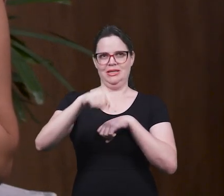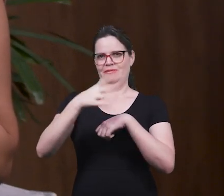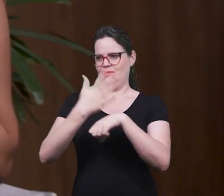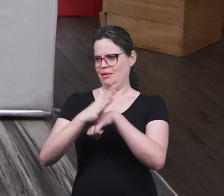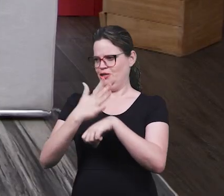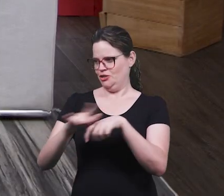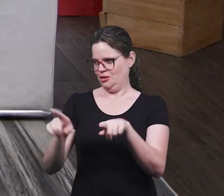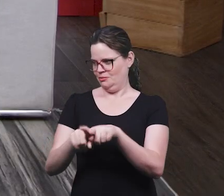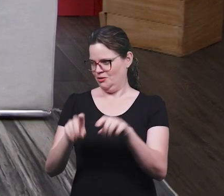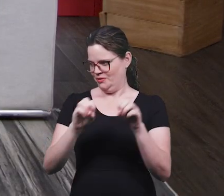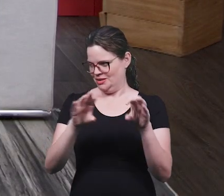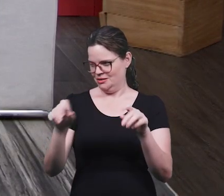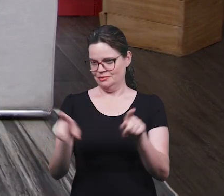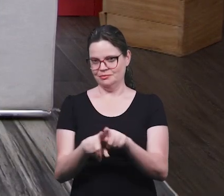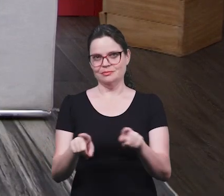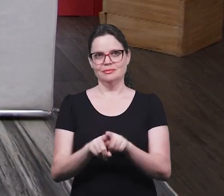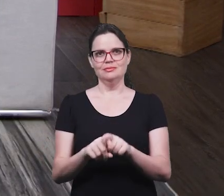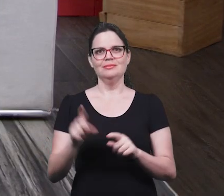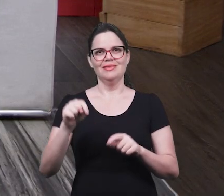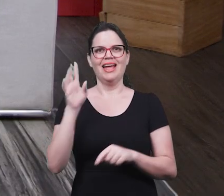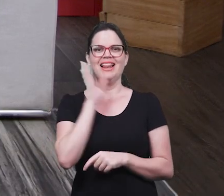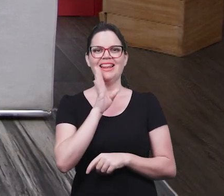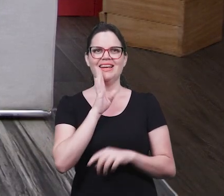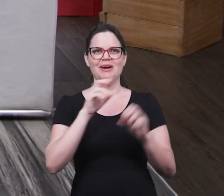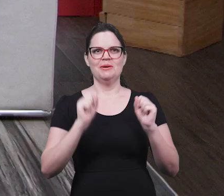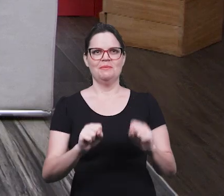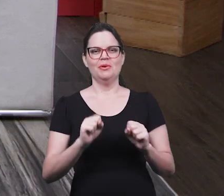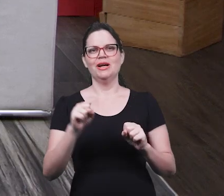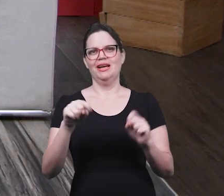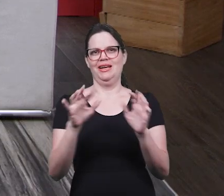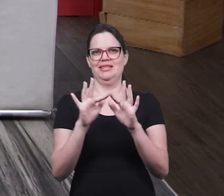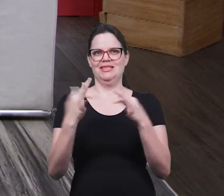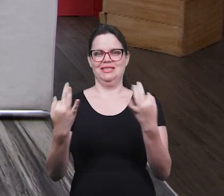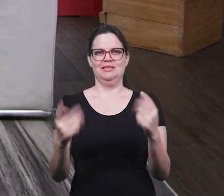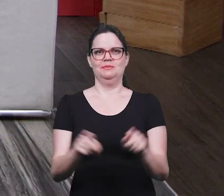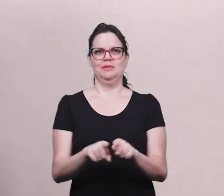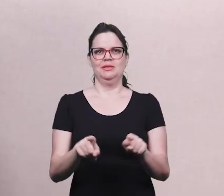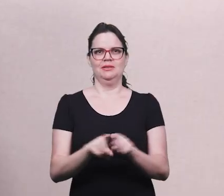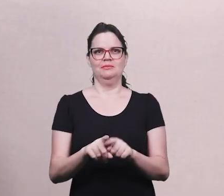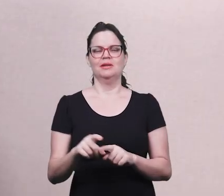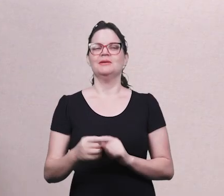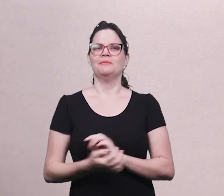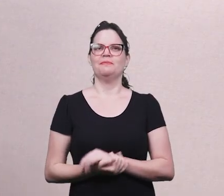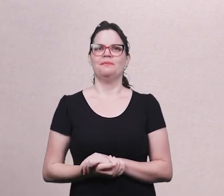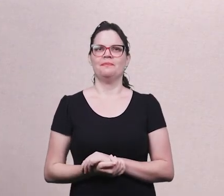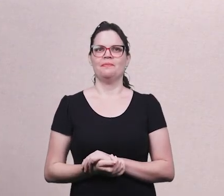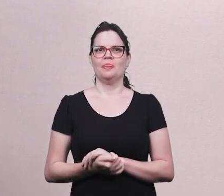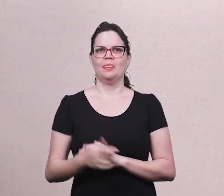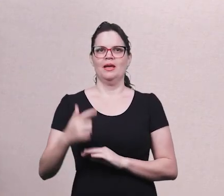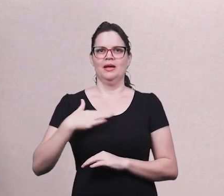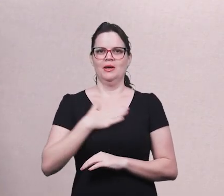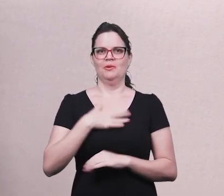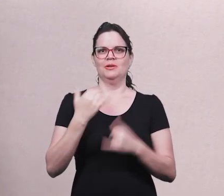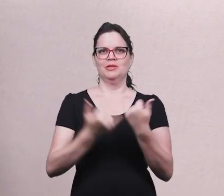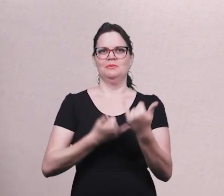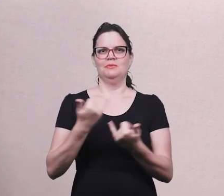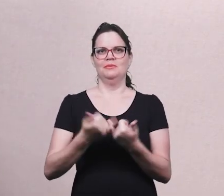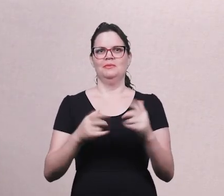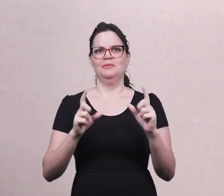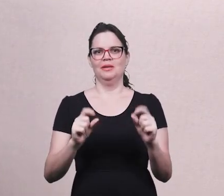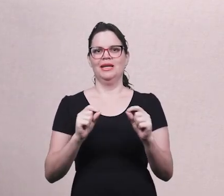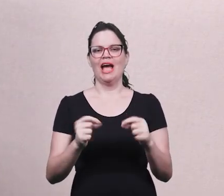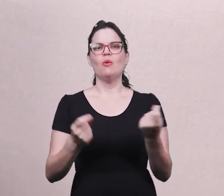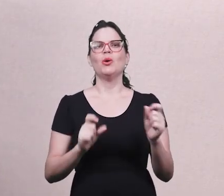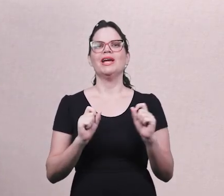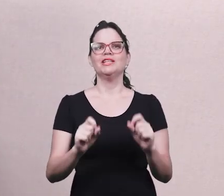também? Sim, podemos falar. Fala que essa também é legal, pode ensinar essa também. É uma bem simples, eu brinco até no consultório que é